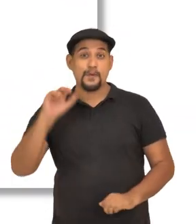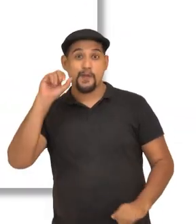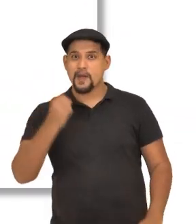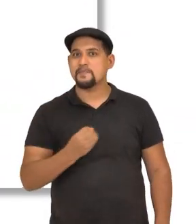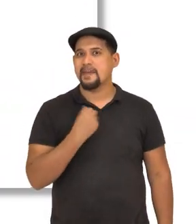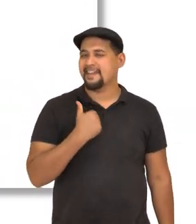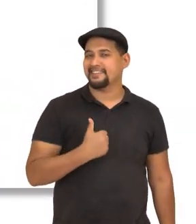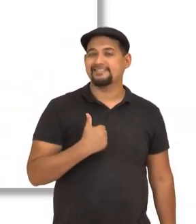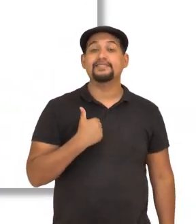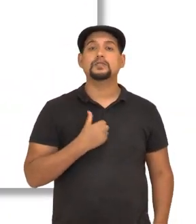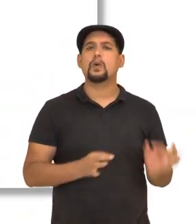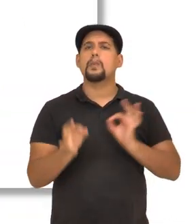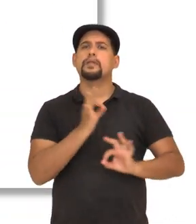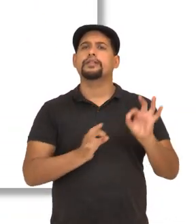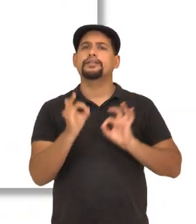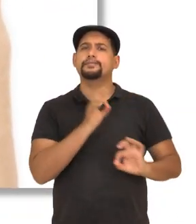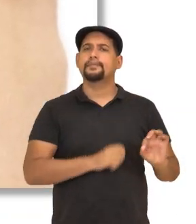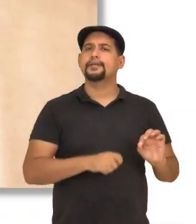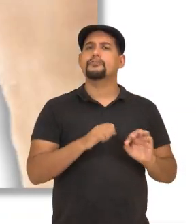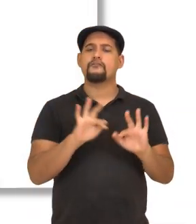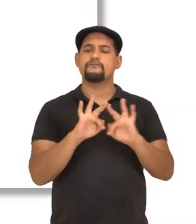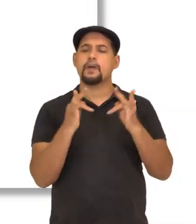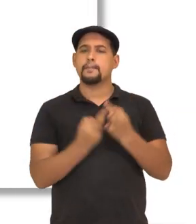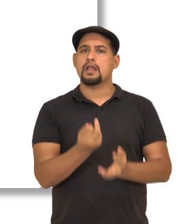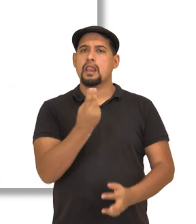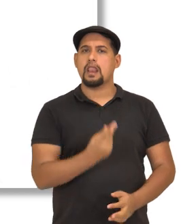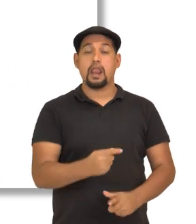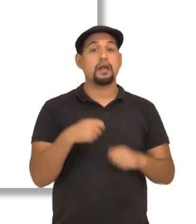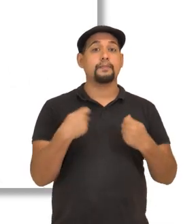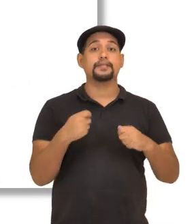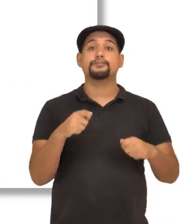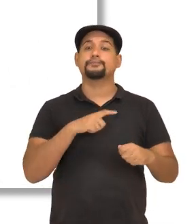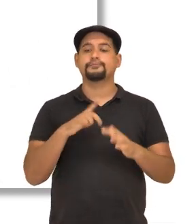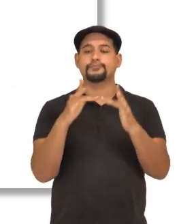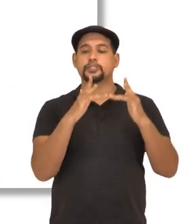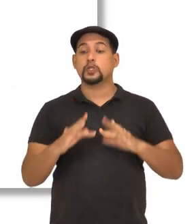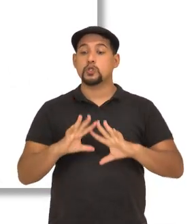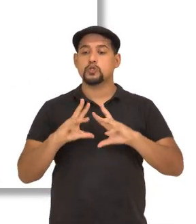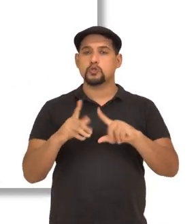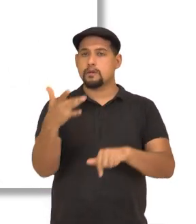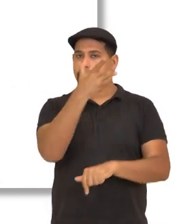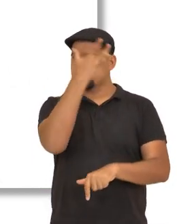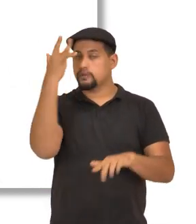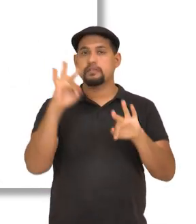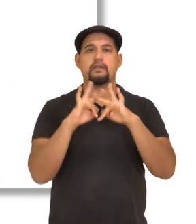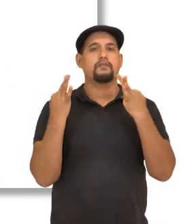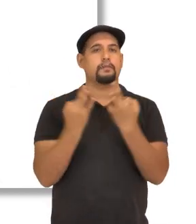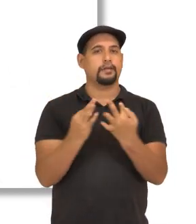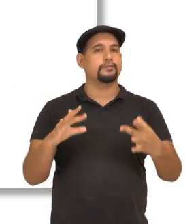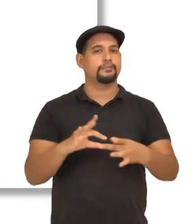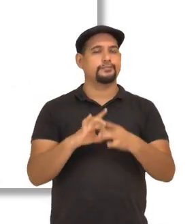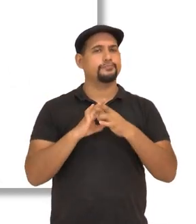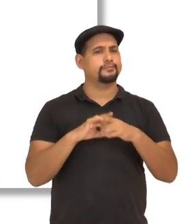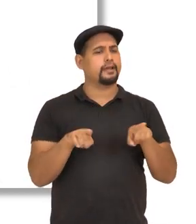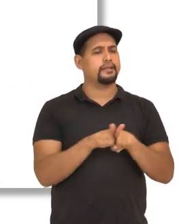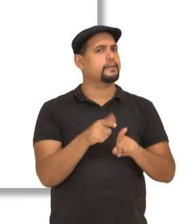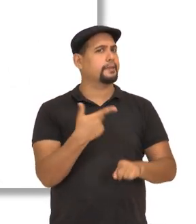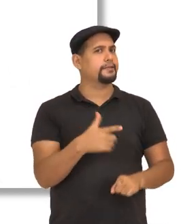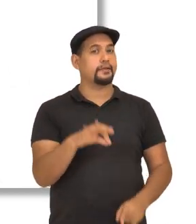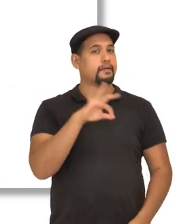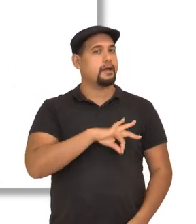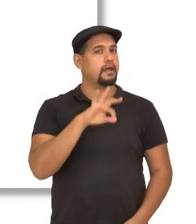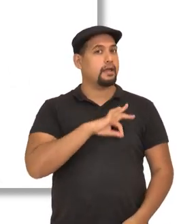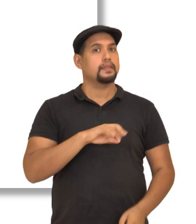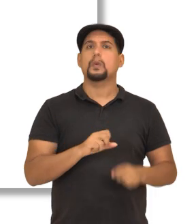Olá, tudo bem? O planejamento do orçamento familiar depende do envolvimento de todos os membros da família. Mesmo aquele que não possui uma